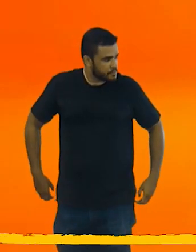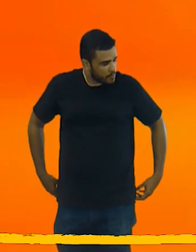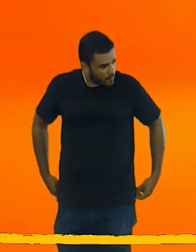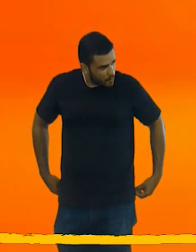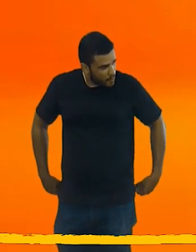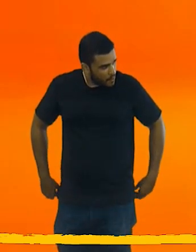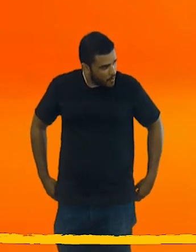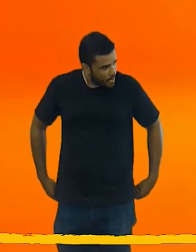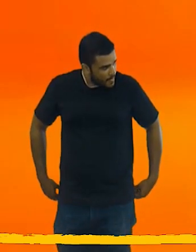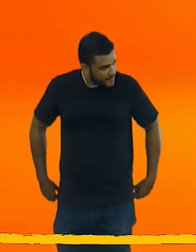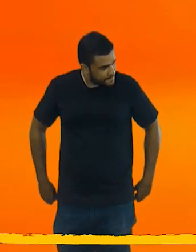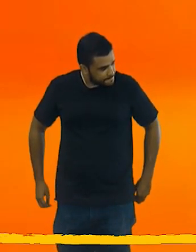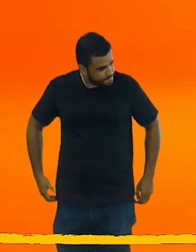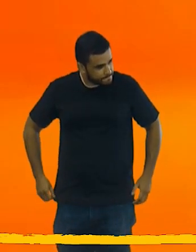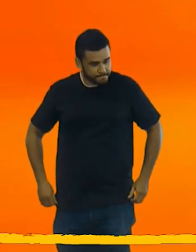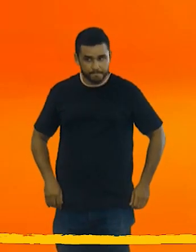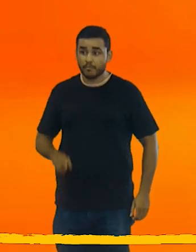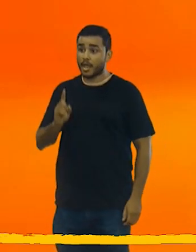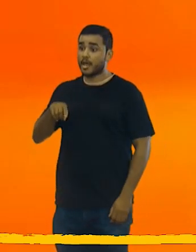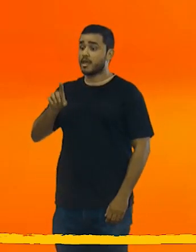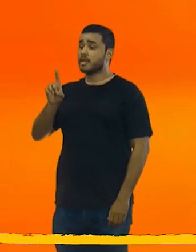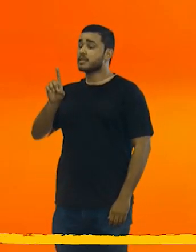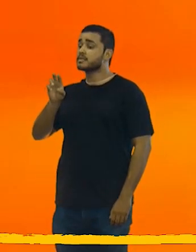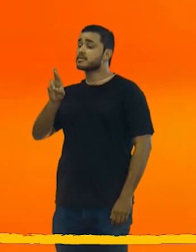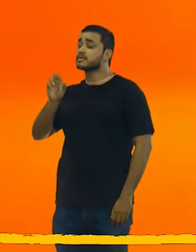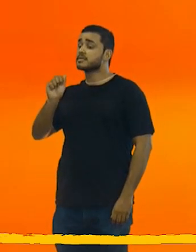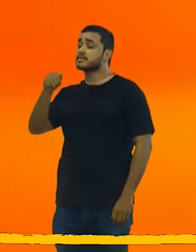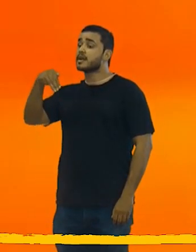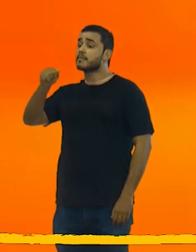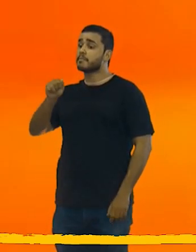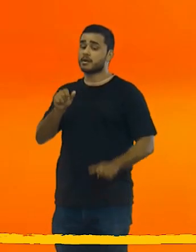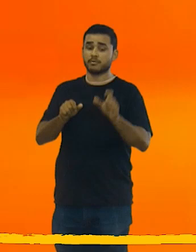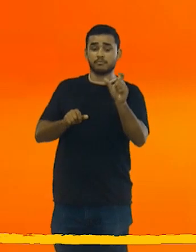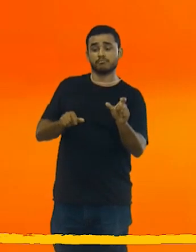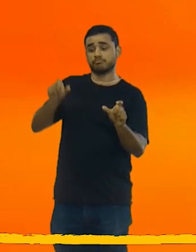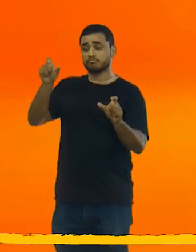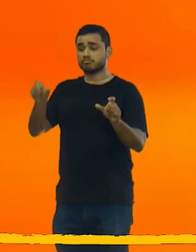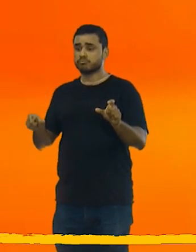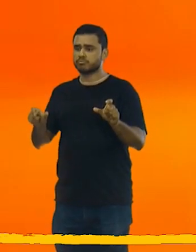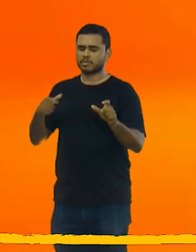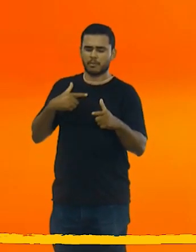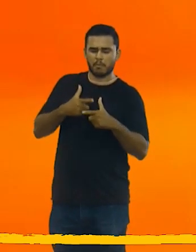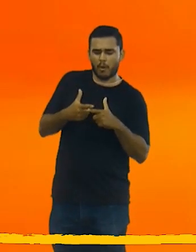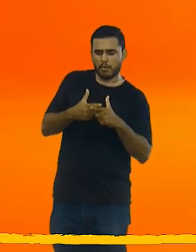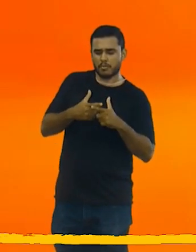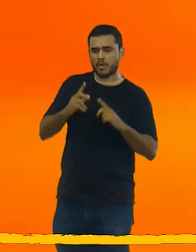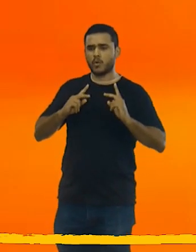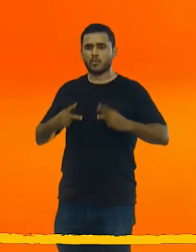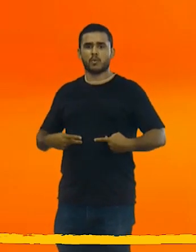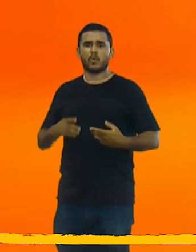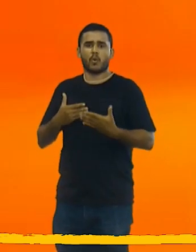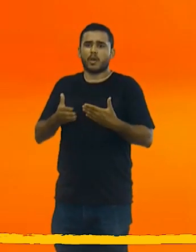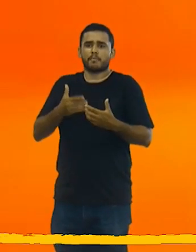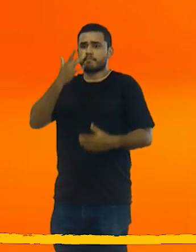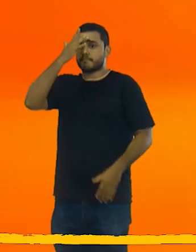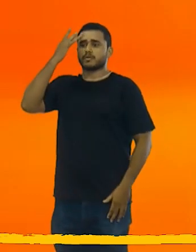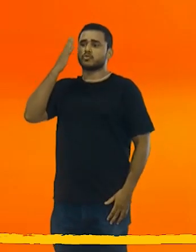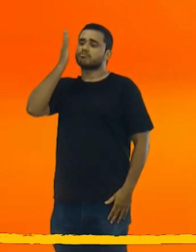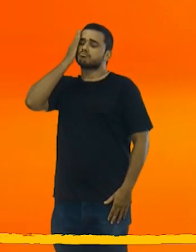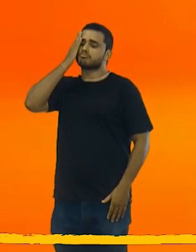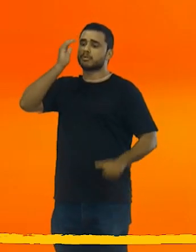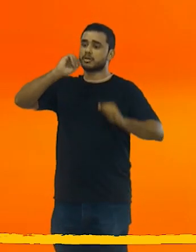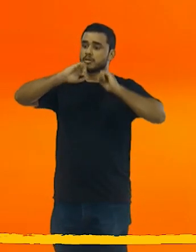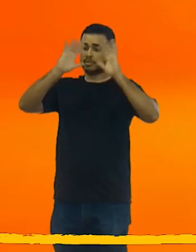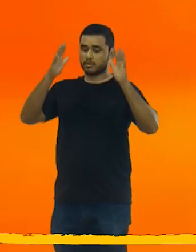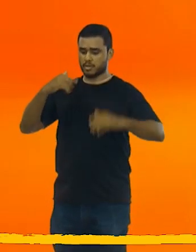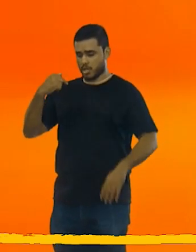opinativo. Gênero dramático que encena conflitos internos do ser humano em qualquer lugar do mundo. O Severino